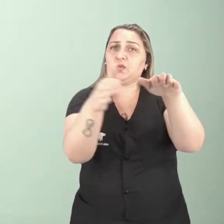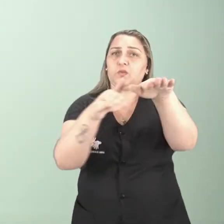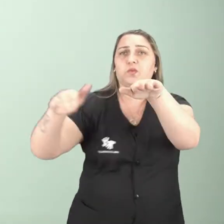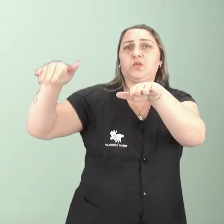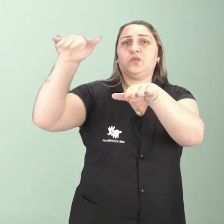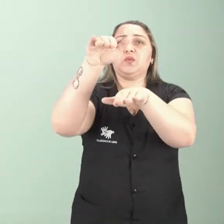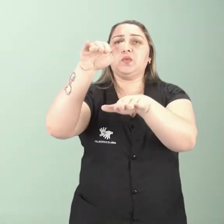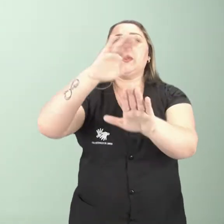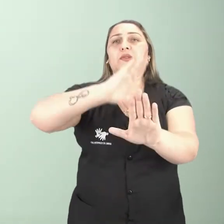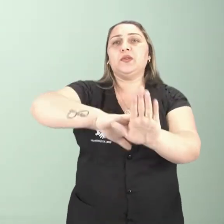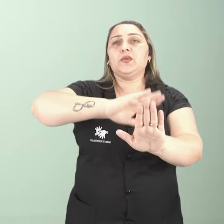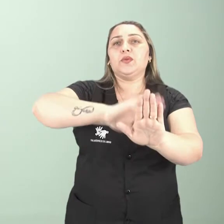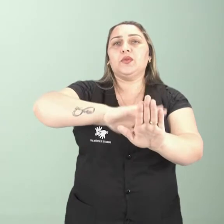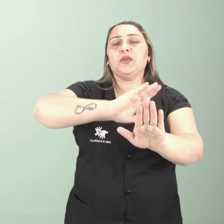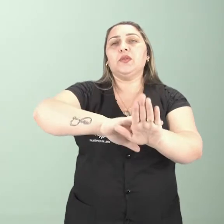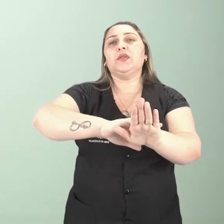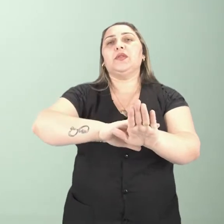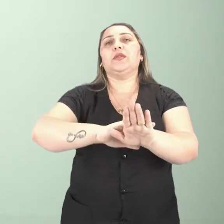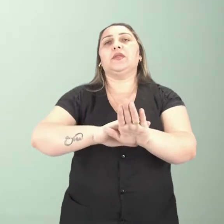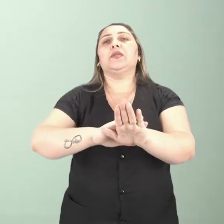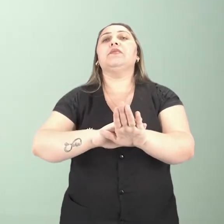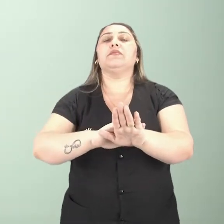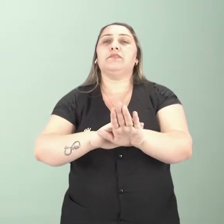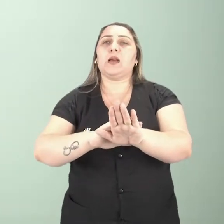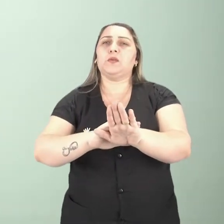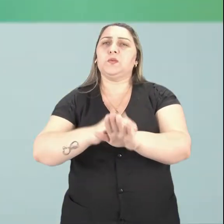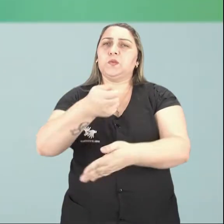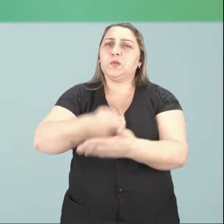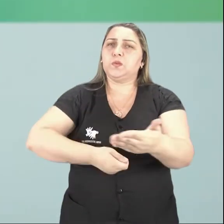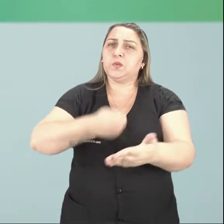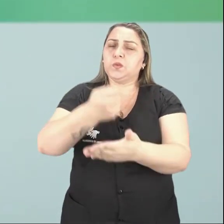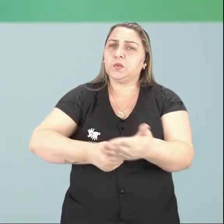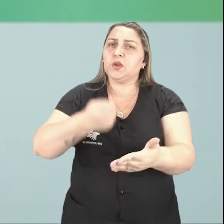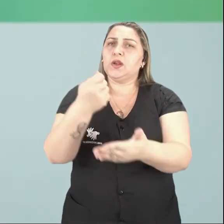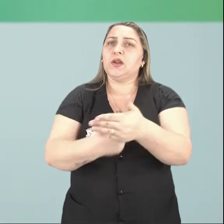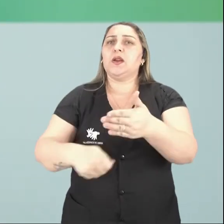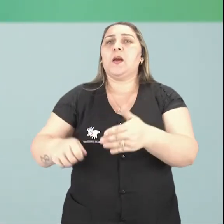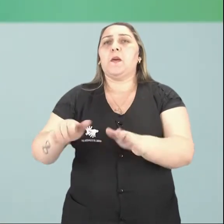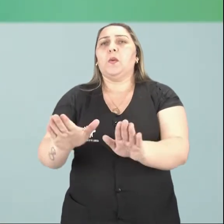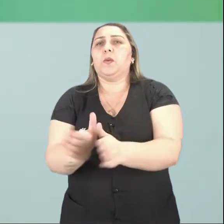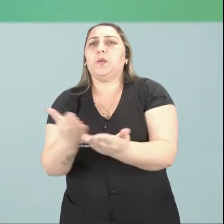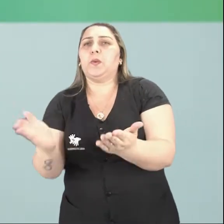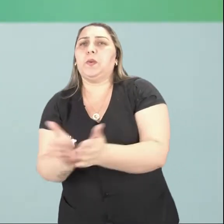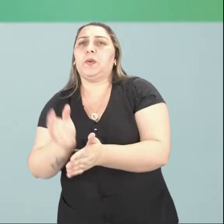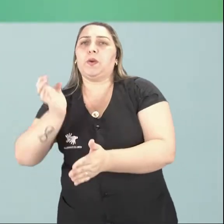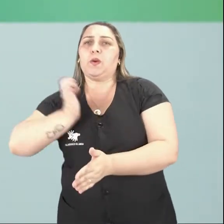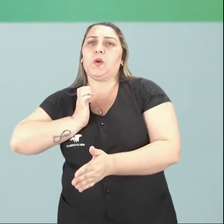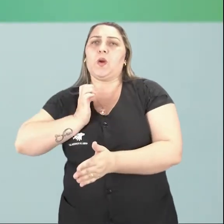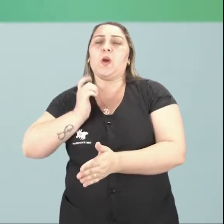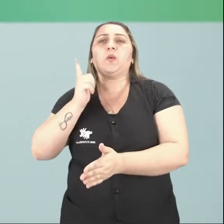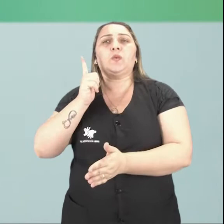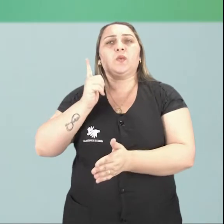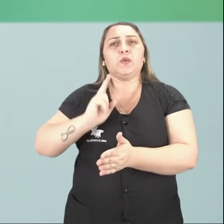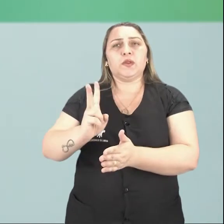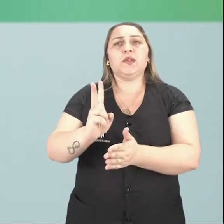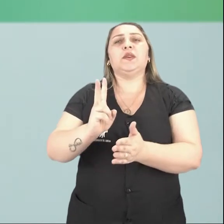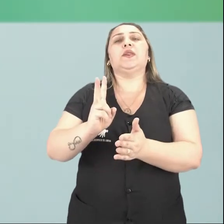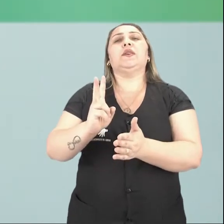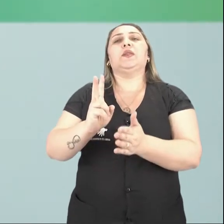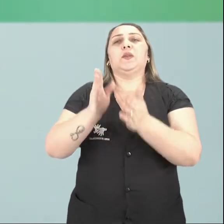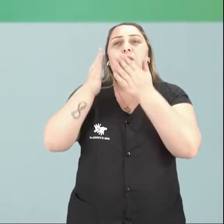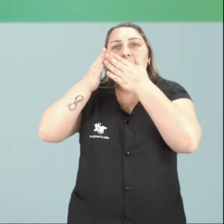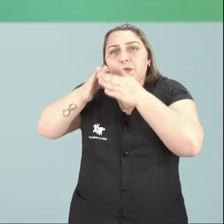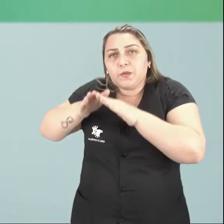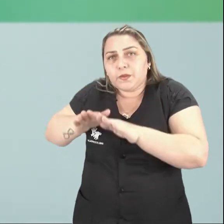a ideologia é alguma coisa imposta pela classe dominante para manter a subalternidade